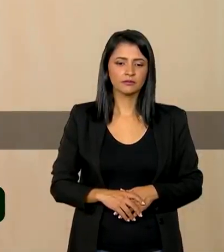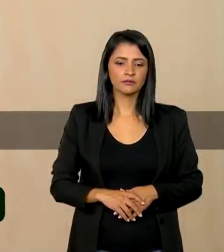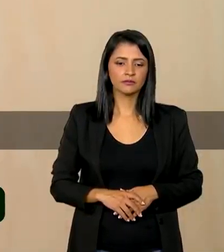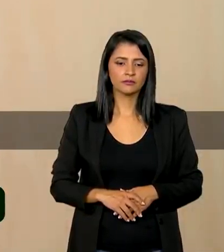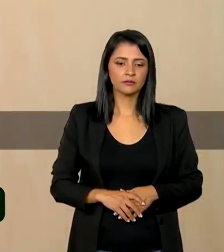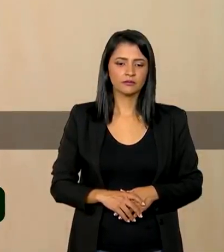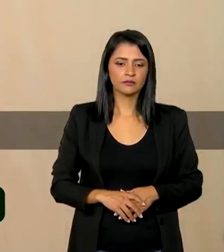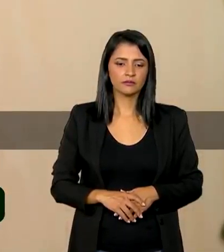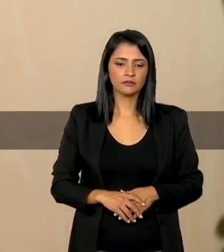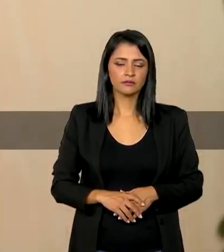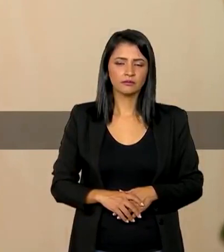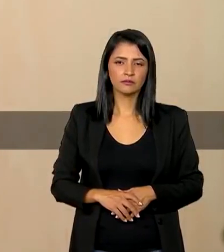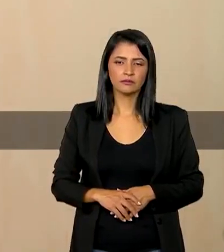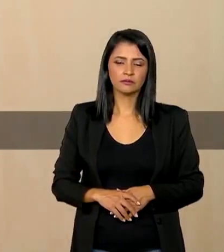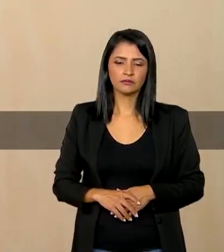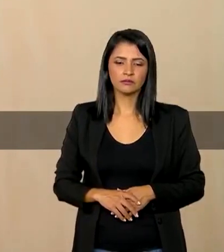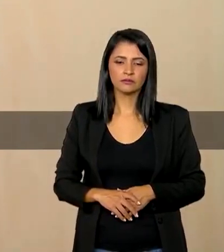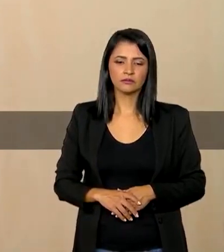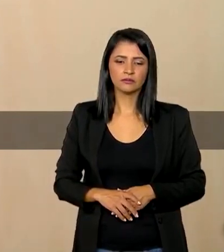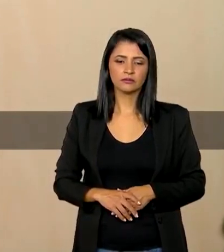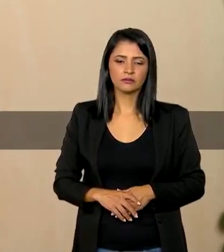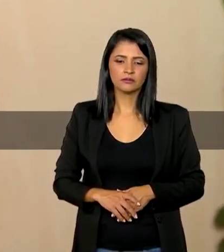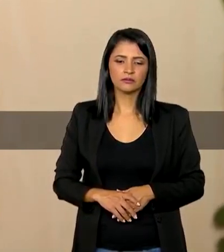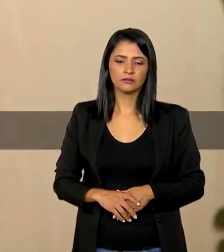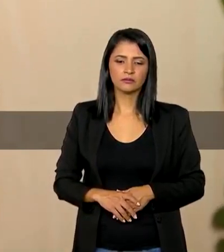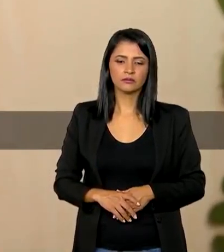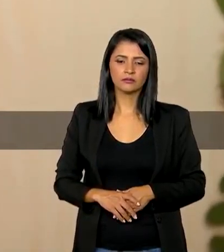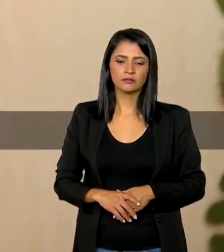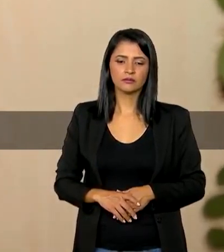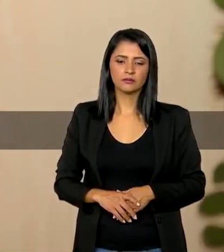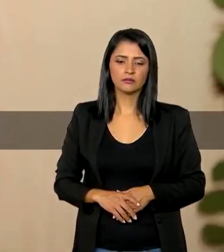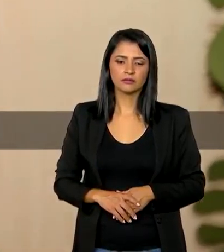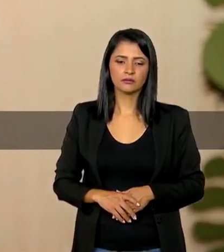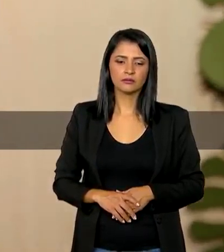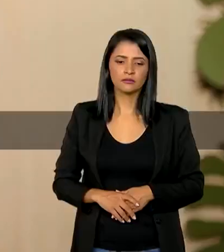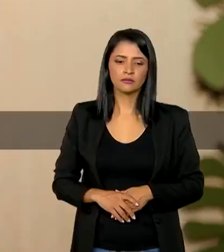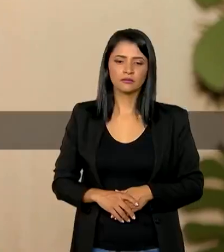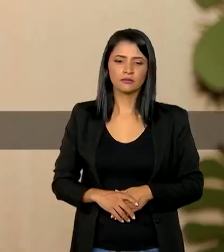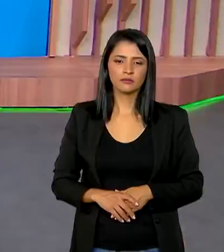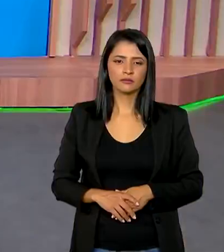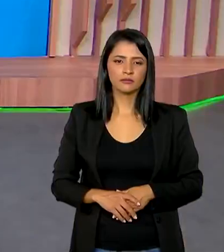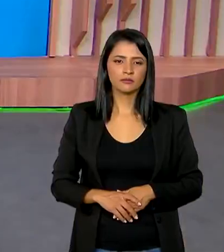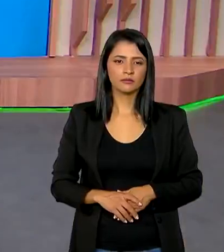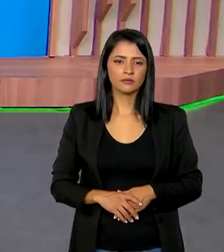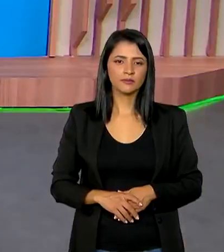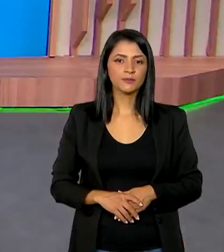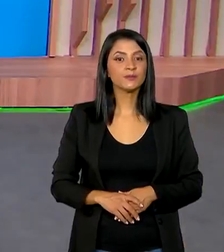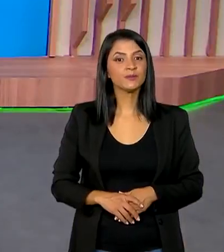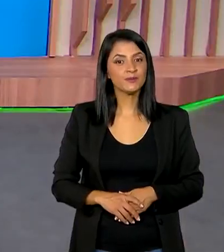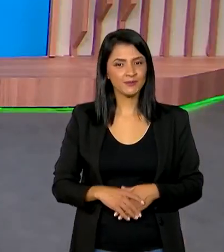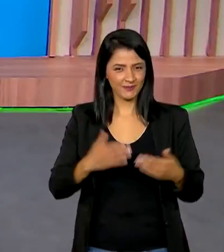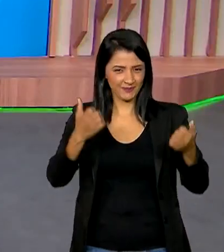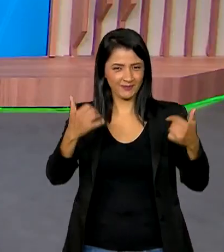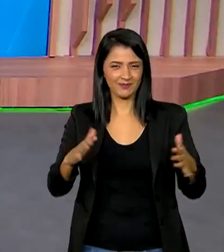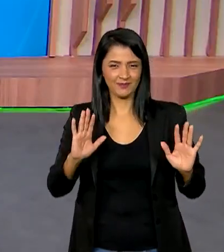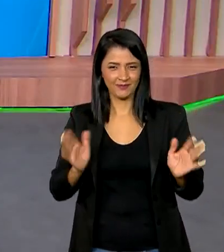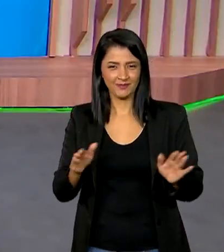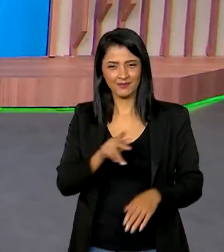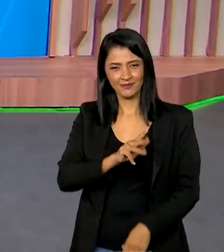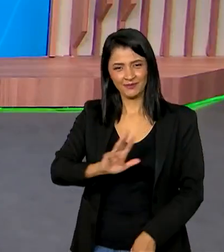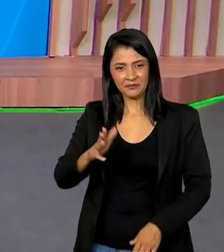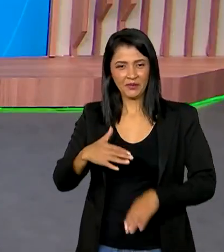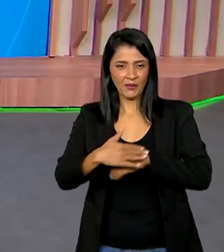clima no planeta. Os Estados Unidos foram a segunda principal origem de turistas internacionais para o Brasil em